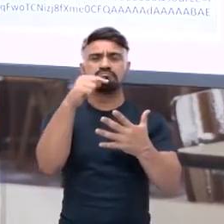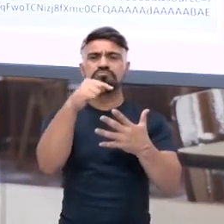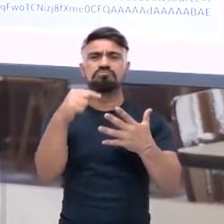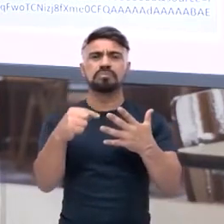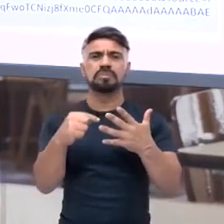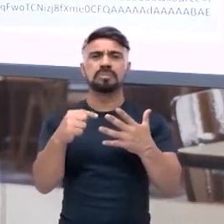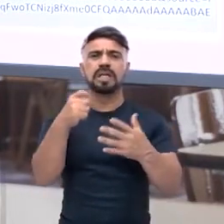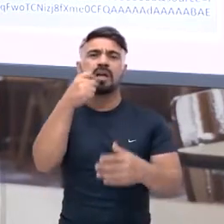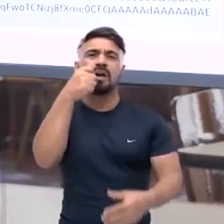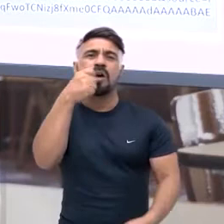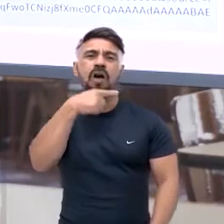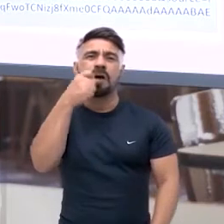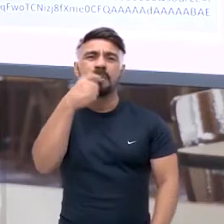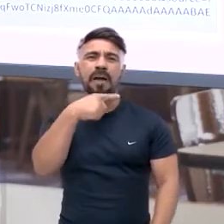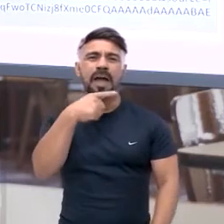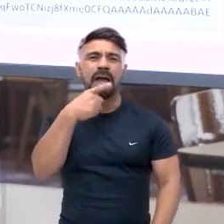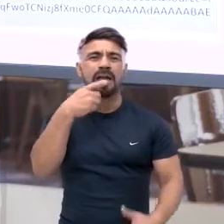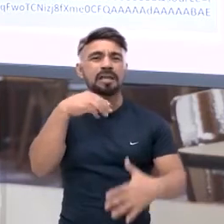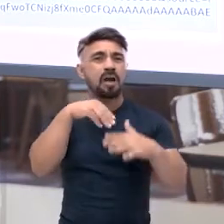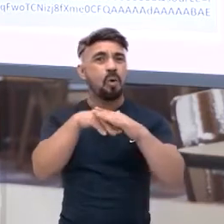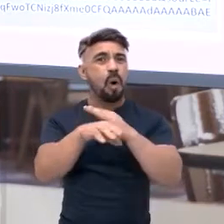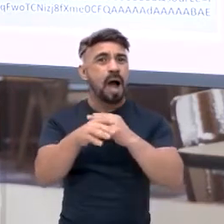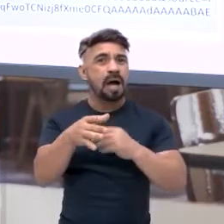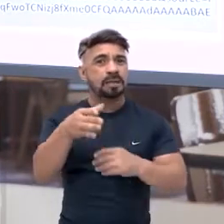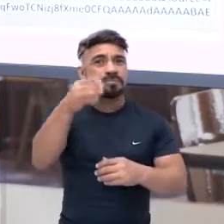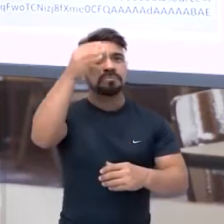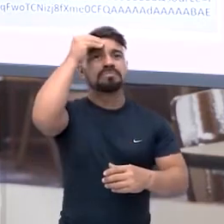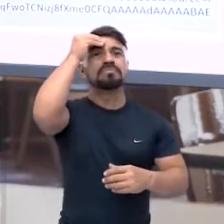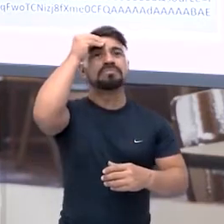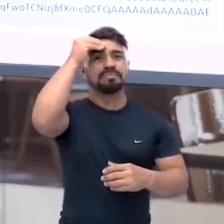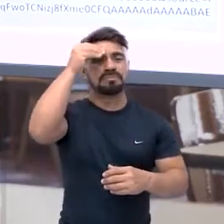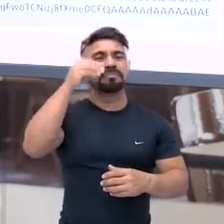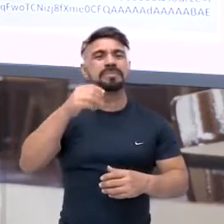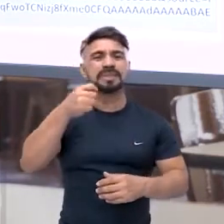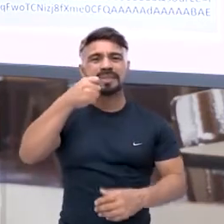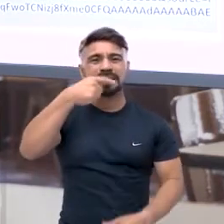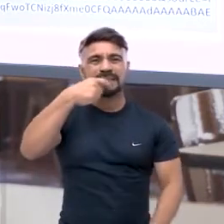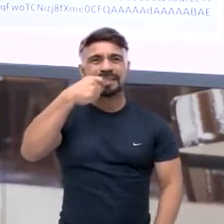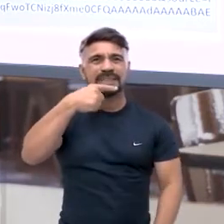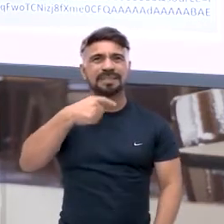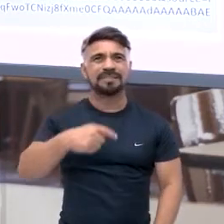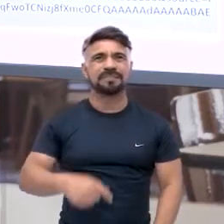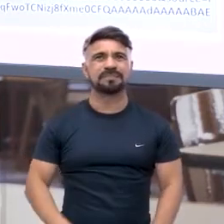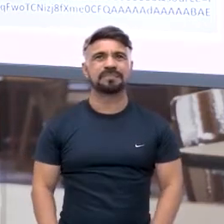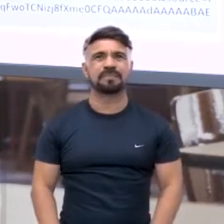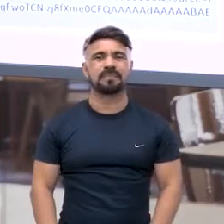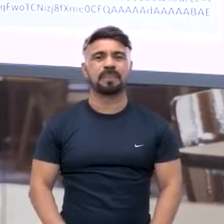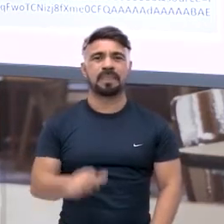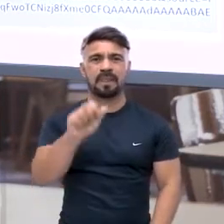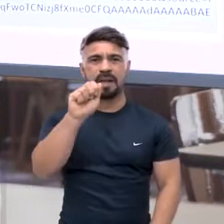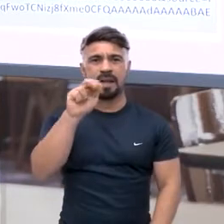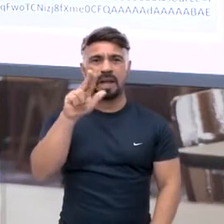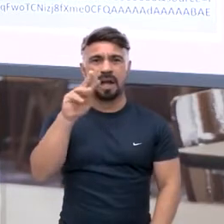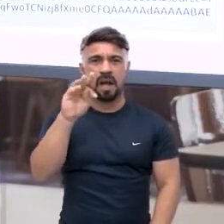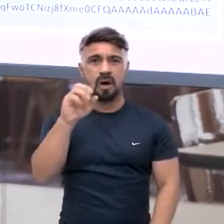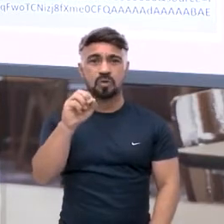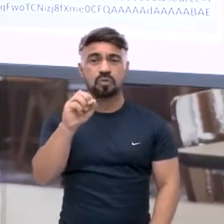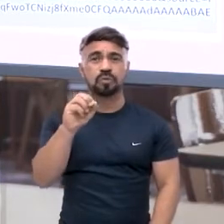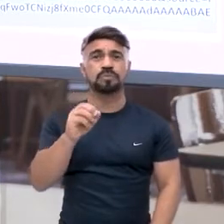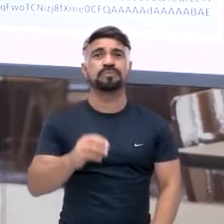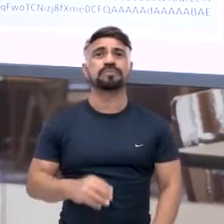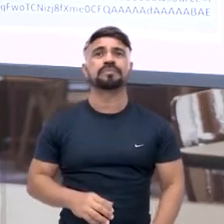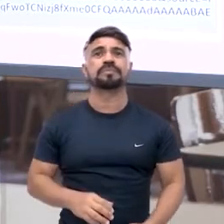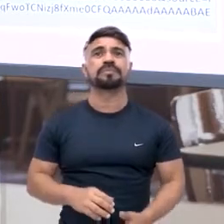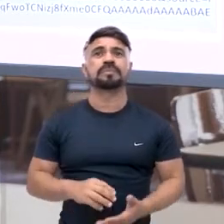muito fortes de comédia. Guarda esse nome, porque daqui a pouquinho a gente volta a falar sobre o alto. E,